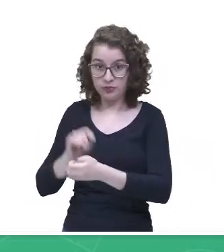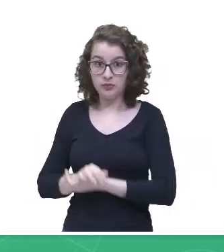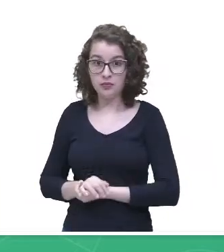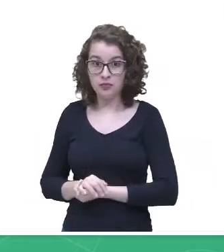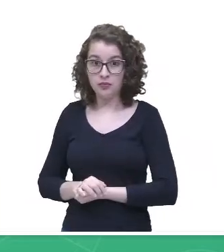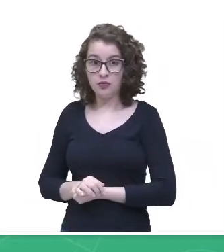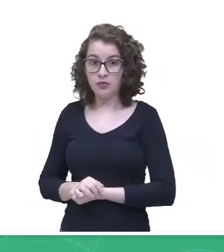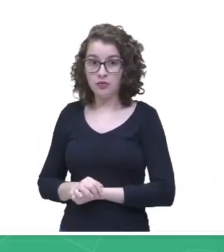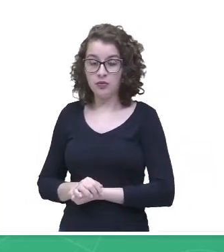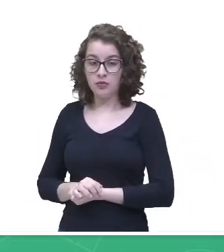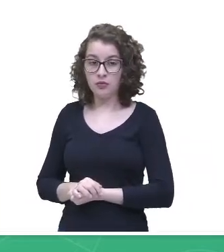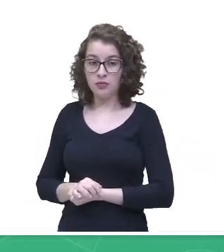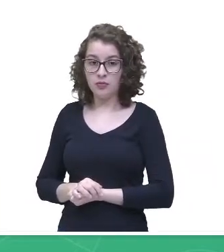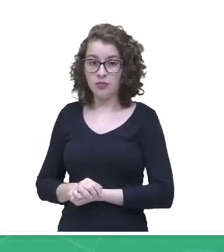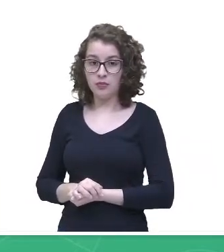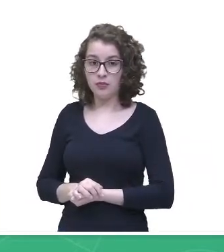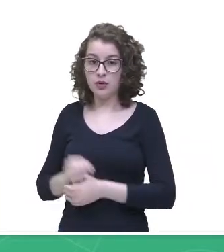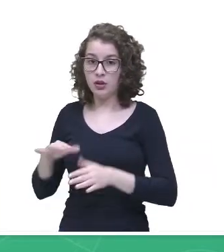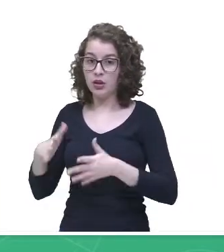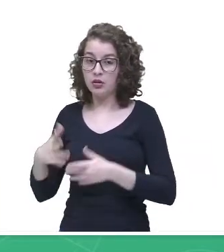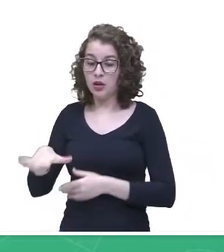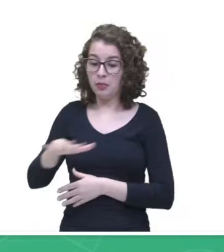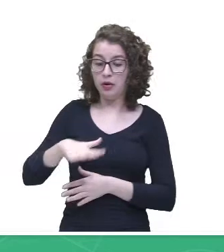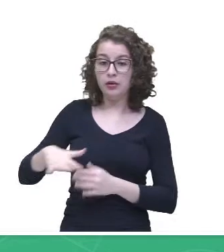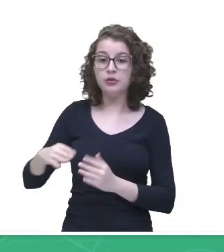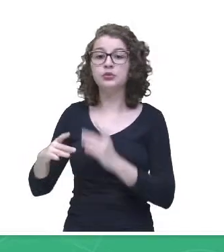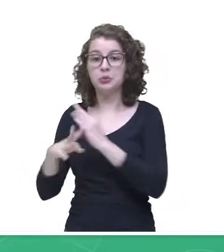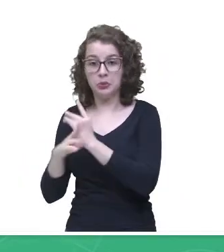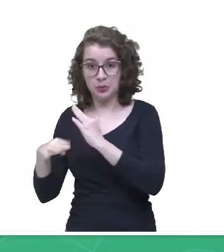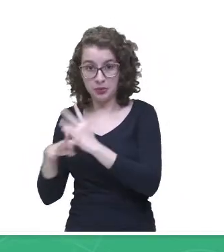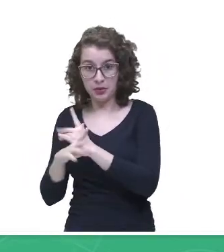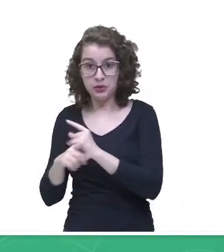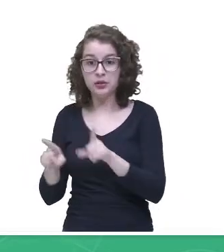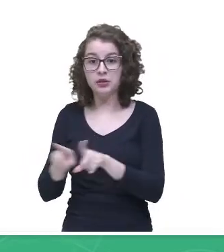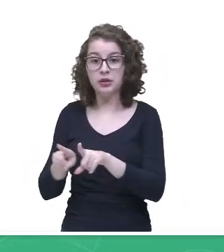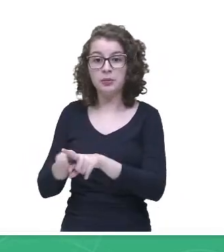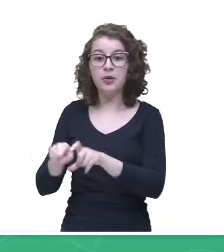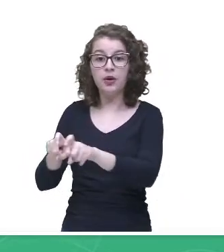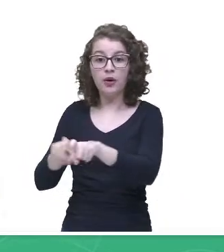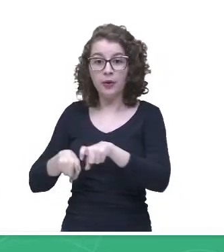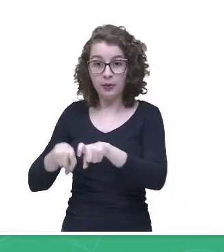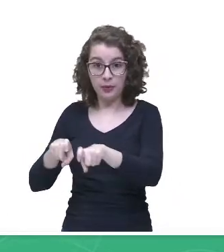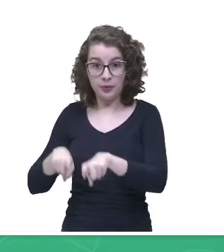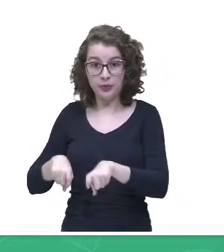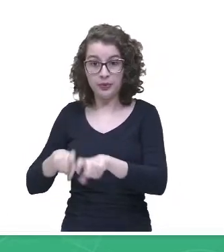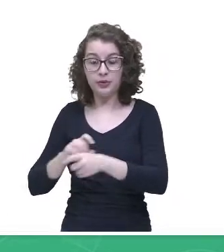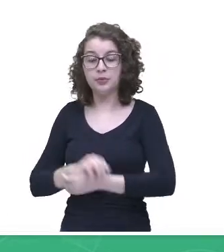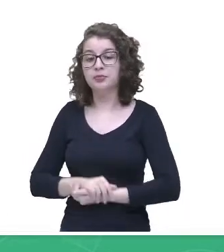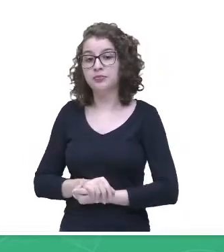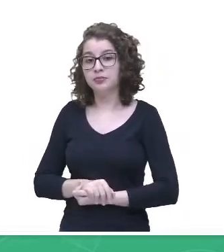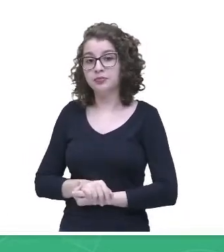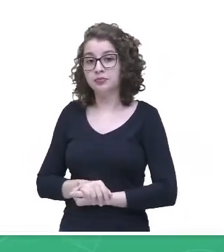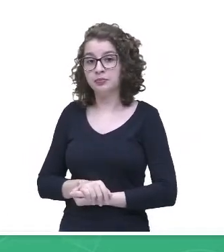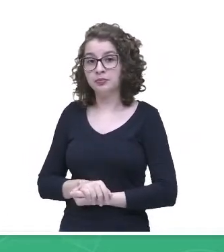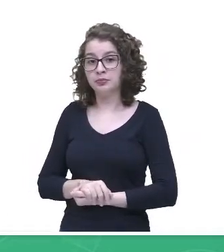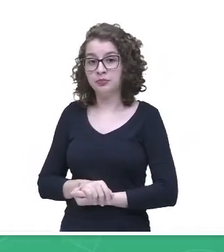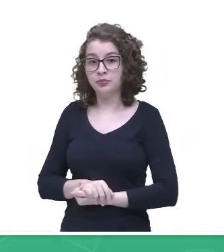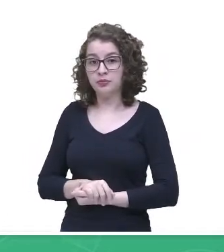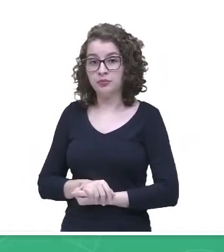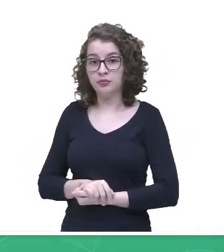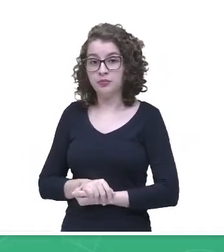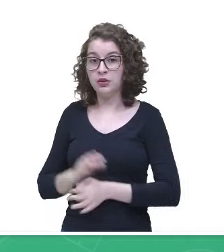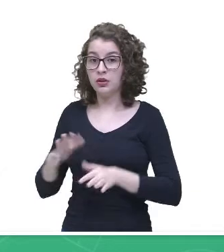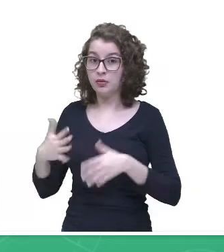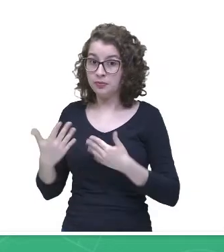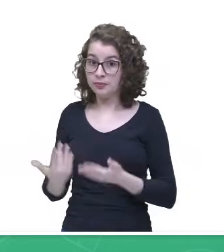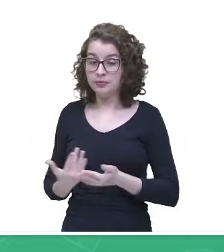atuação compreende tanto a parte urbana quanto a parte rural, tá bom? Então, trazendo